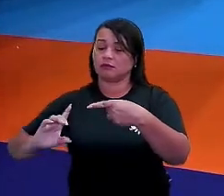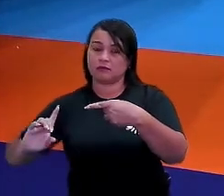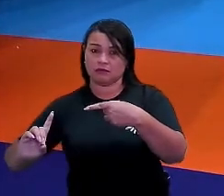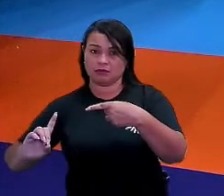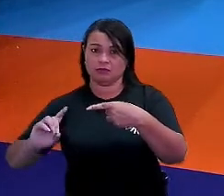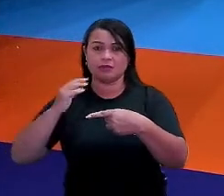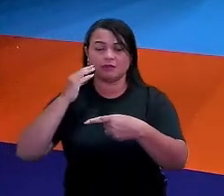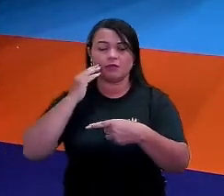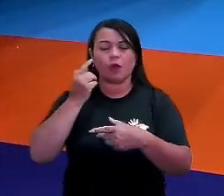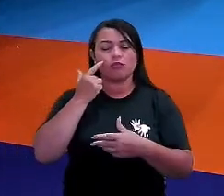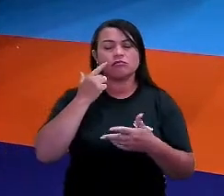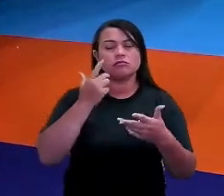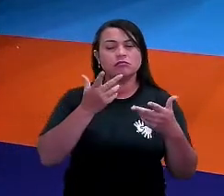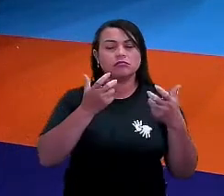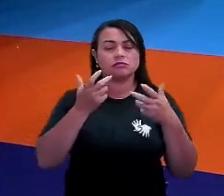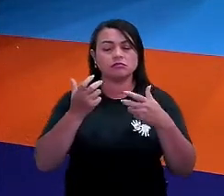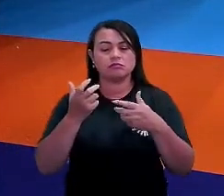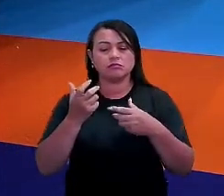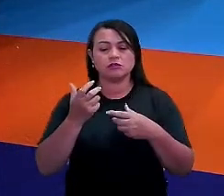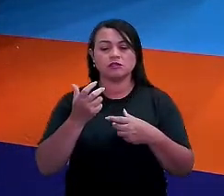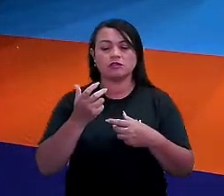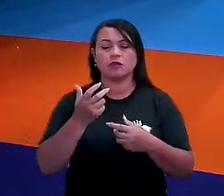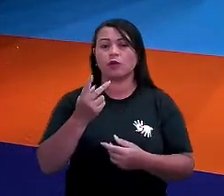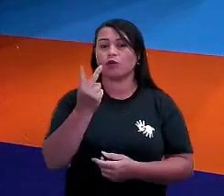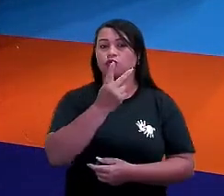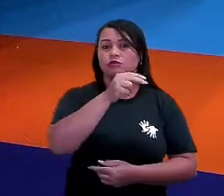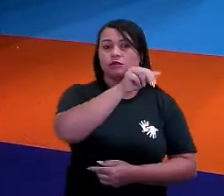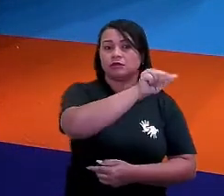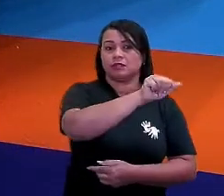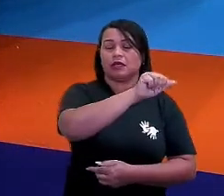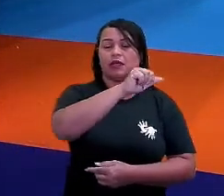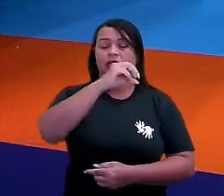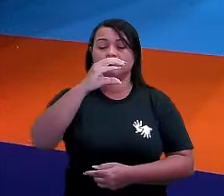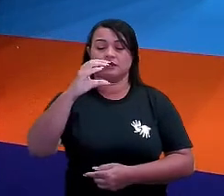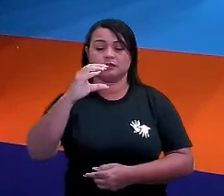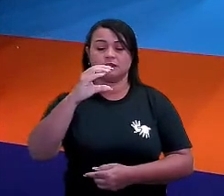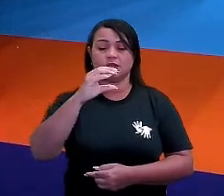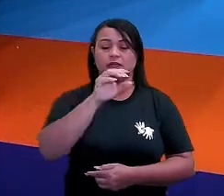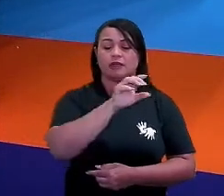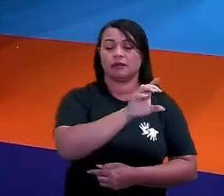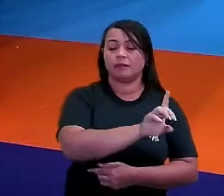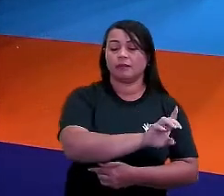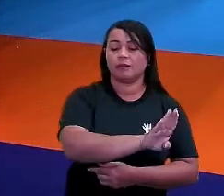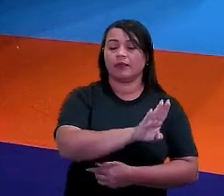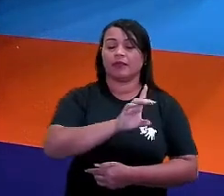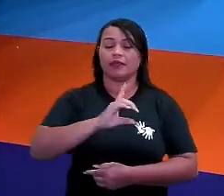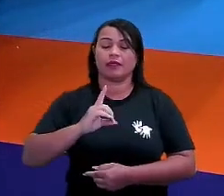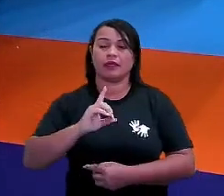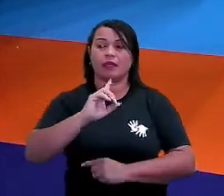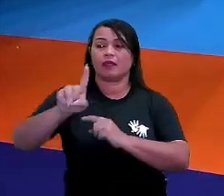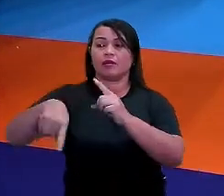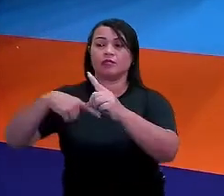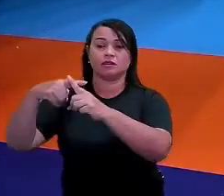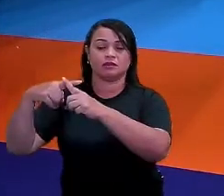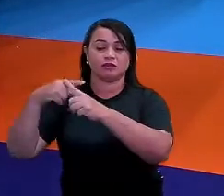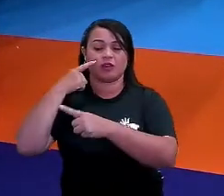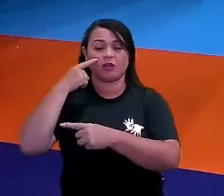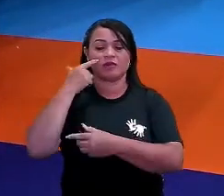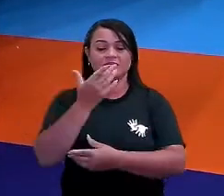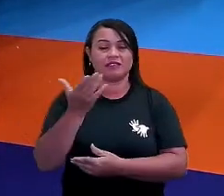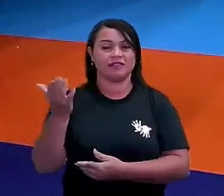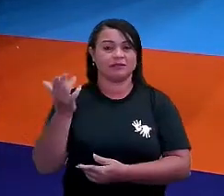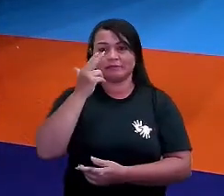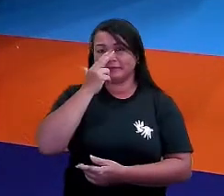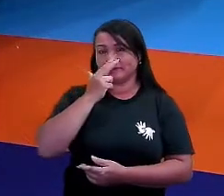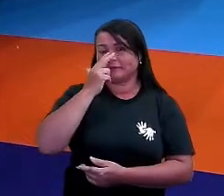denominador. Vejam que eu peguei os dois numeradores de cada fração e multipliquei os dois. E aqui, no denominador,